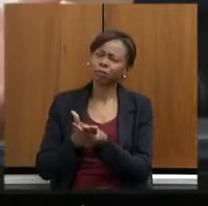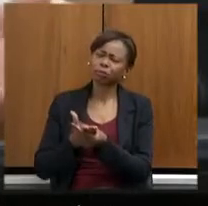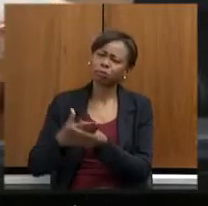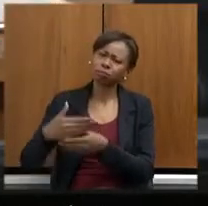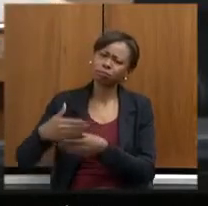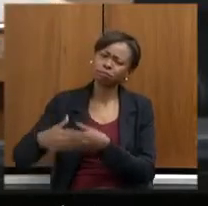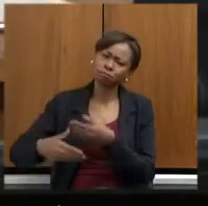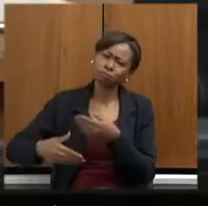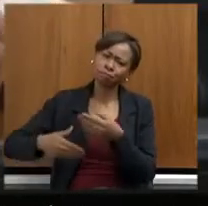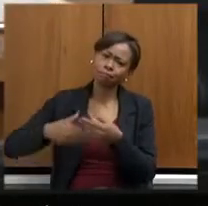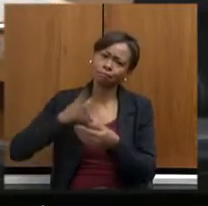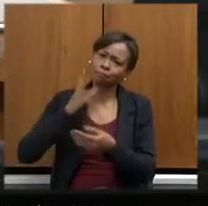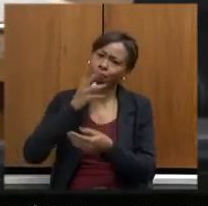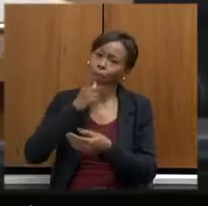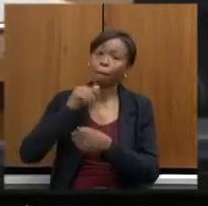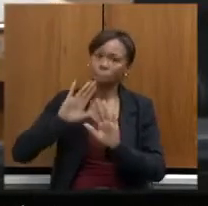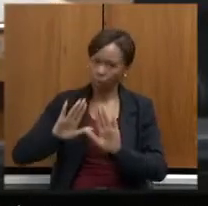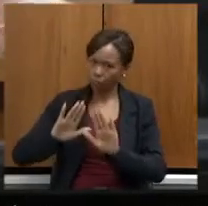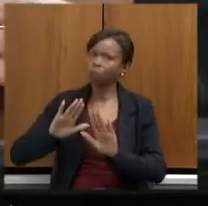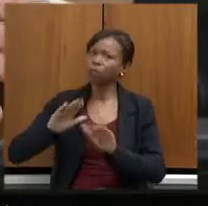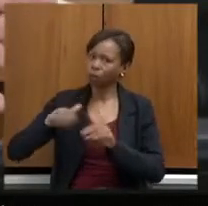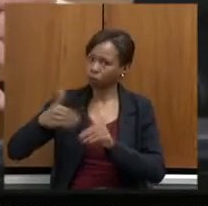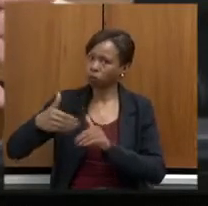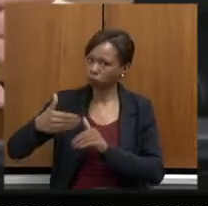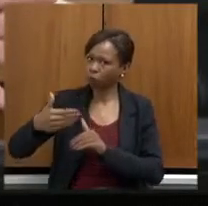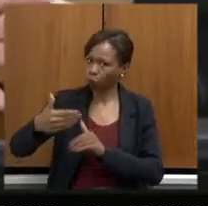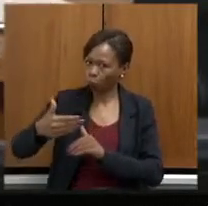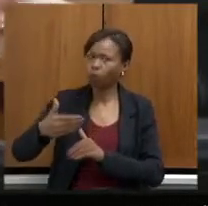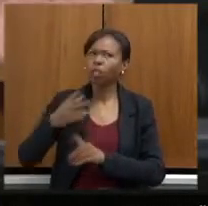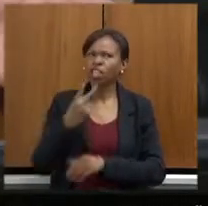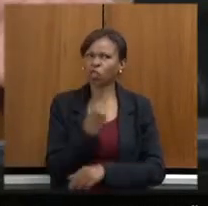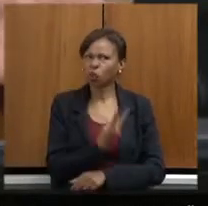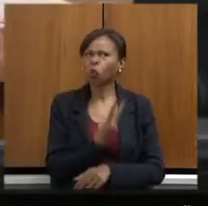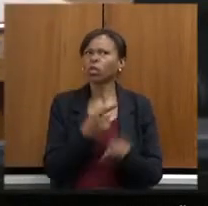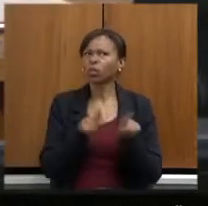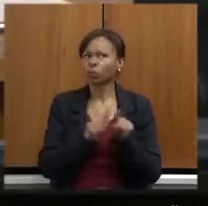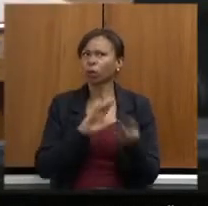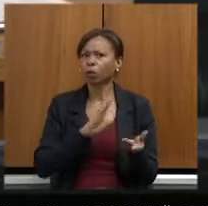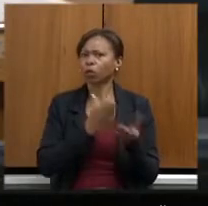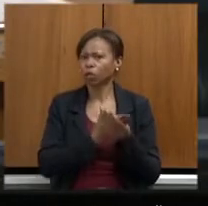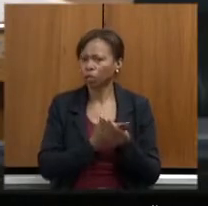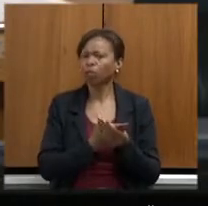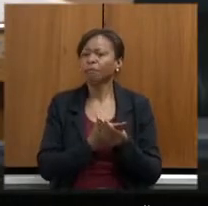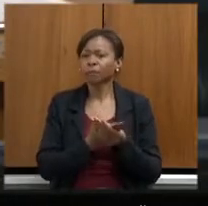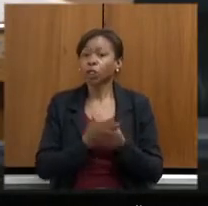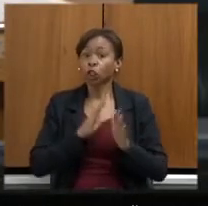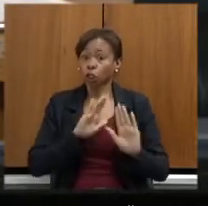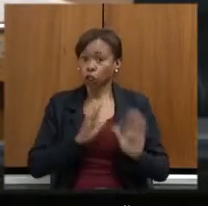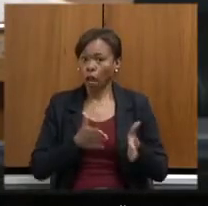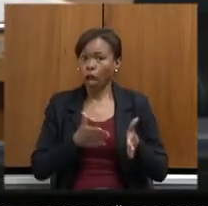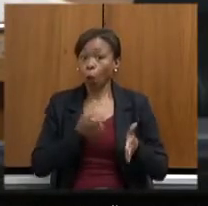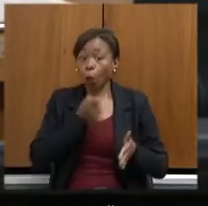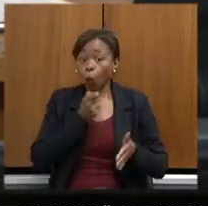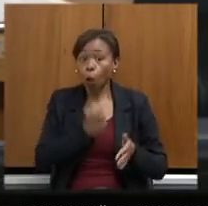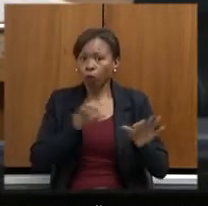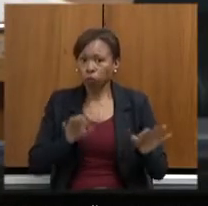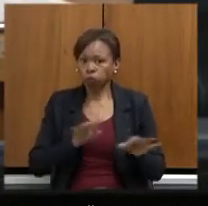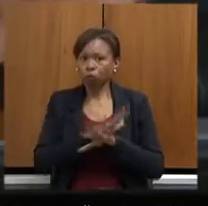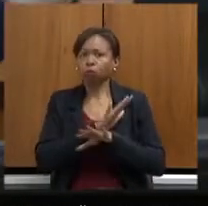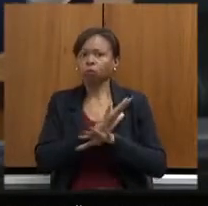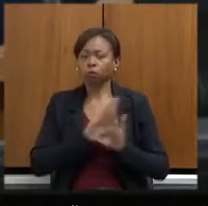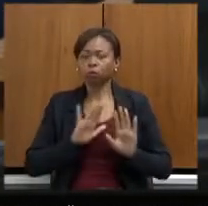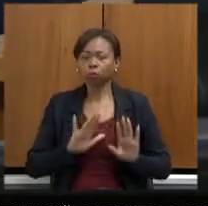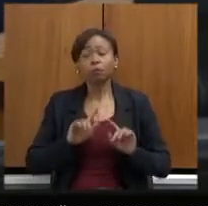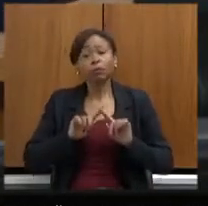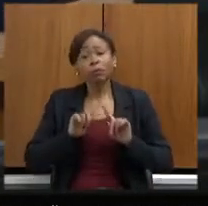mas estão andando nós já temos dois processos com a rima Agropecuária e corre o rancho bem adiantados lá no processo e isso